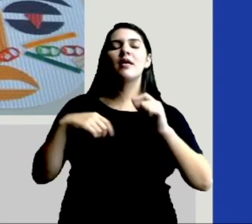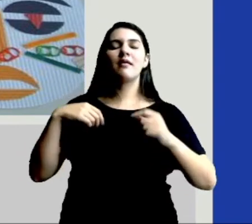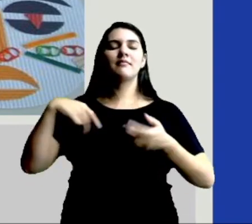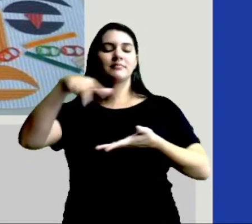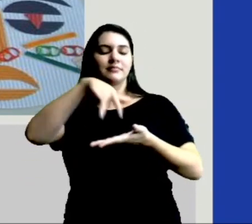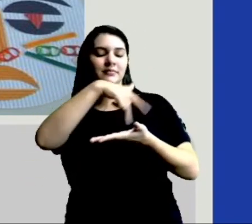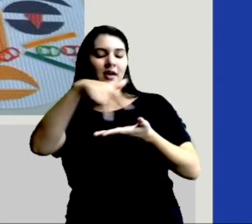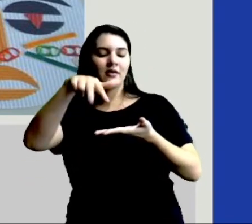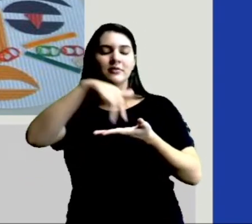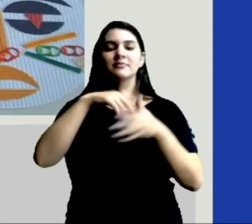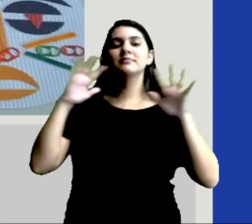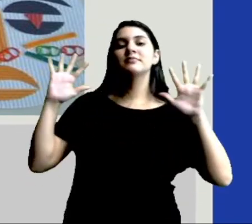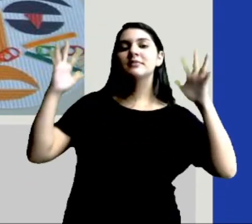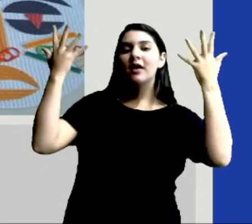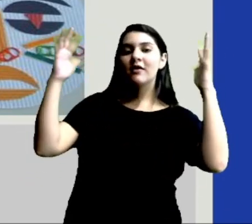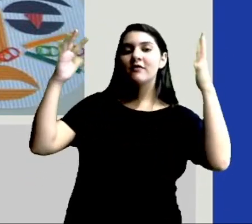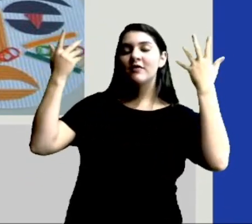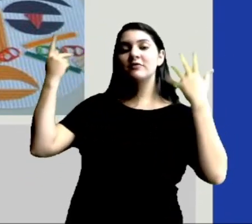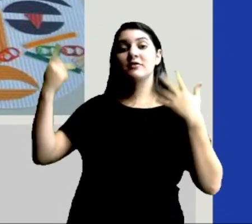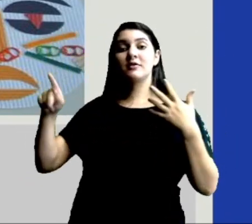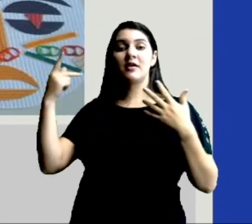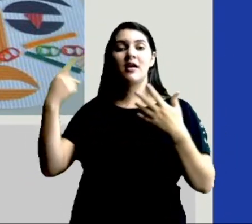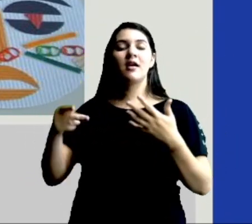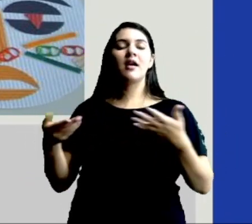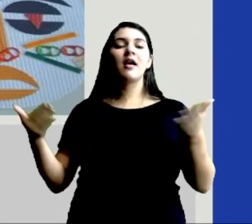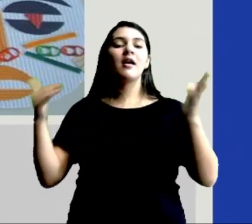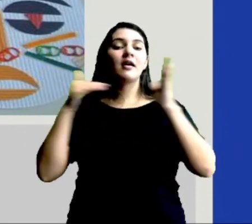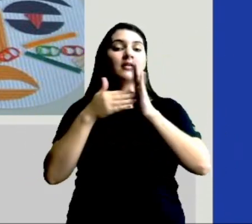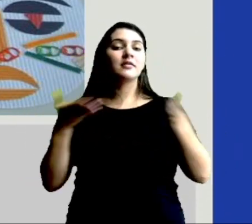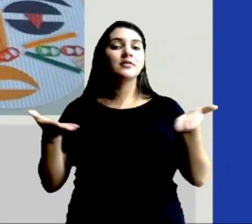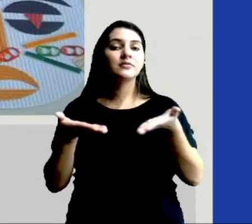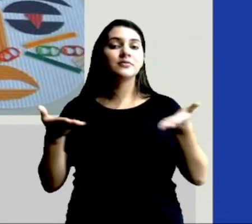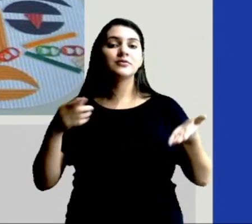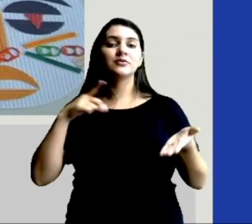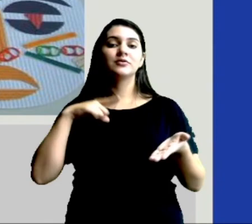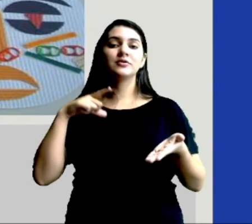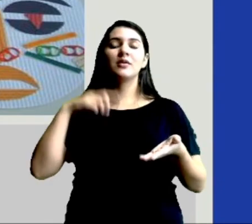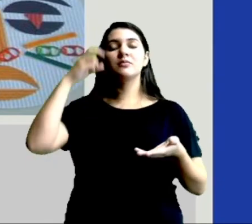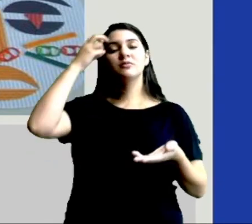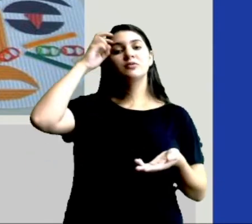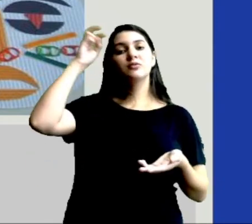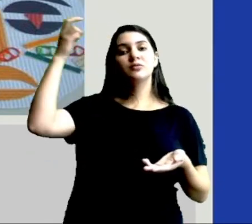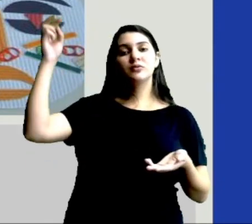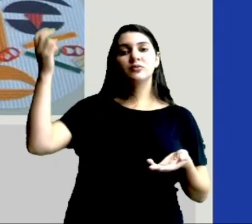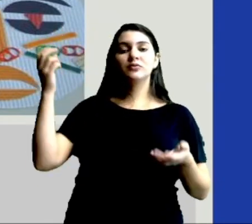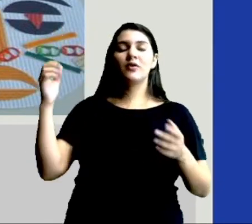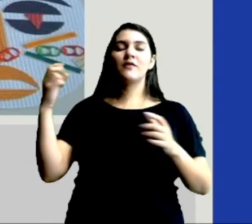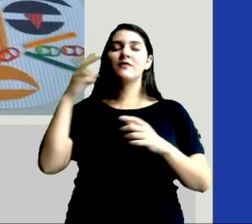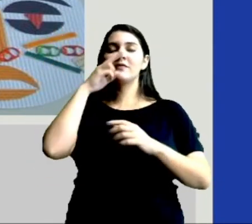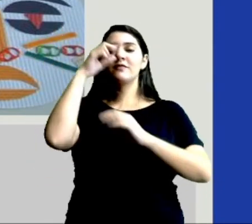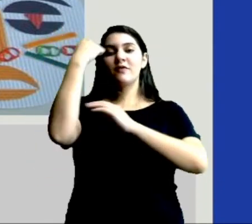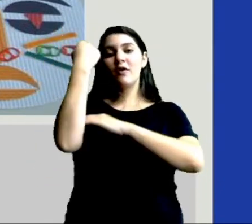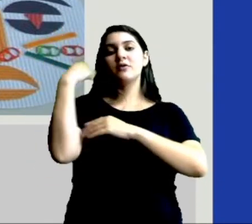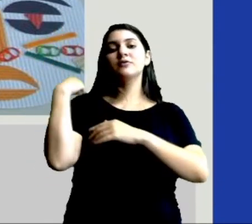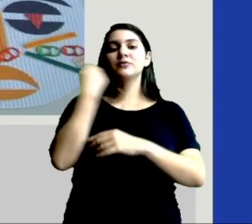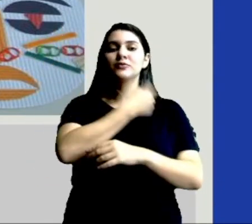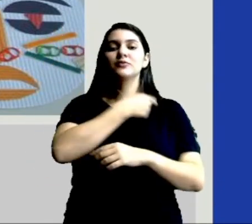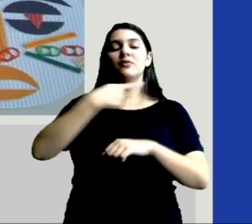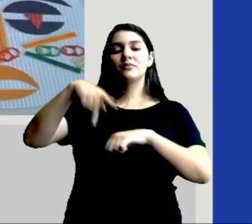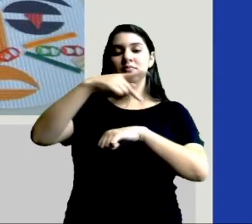danças, as festividades deles. E até hoje a gente tem isso também como cultura forte no nosso